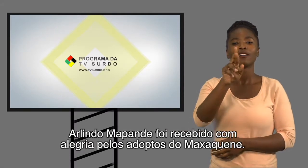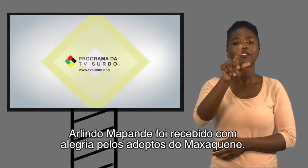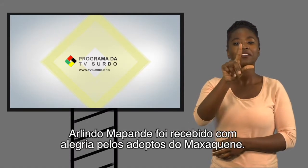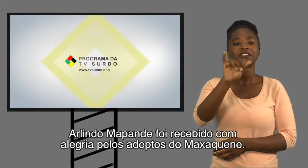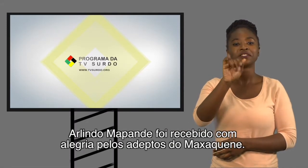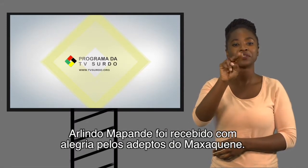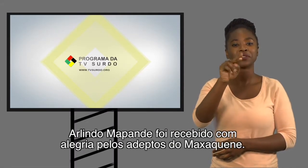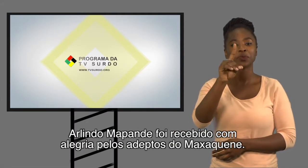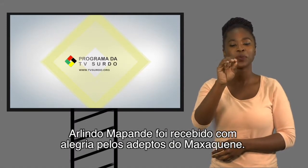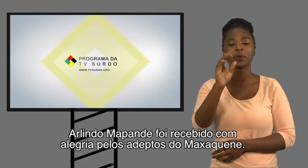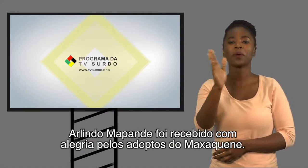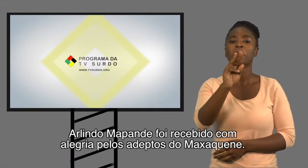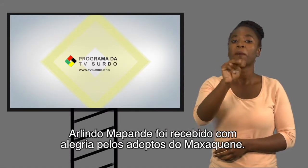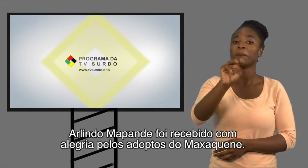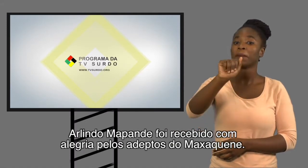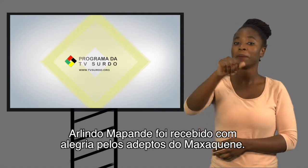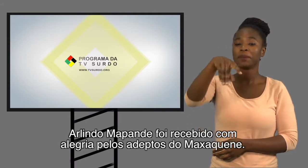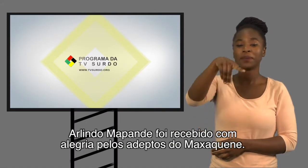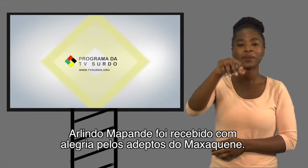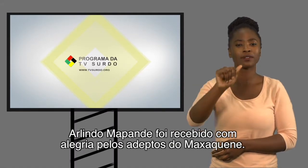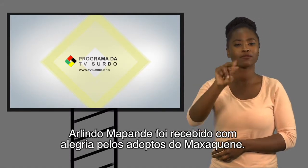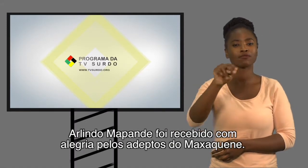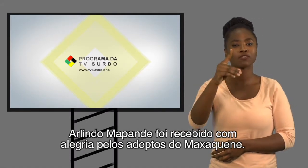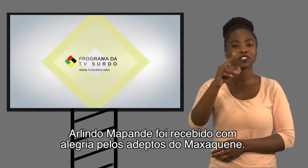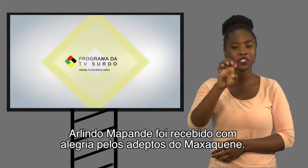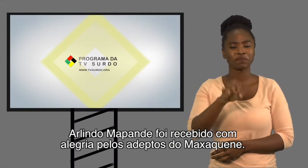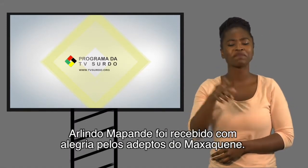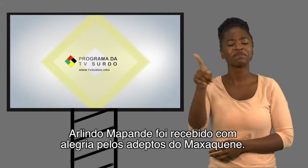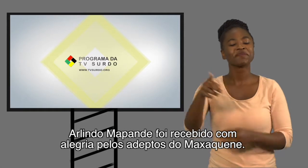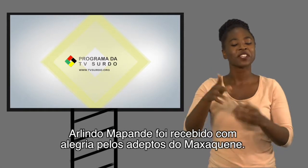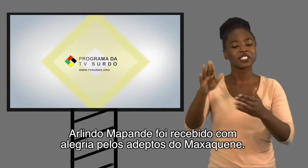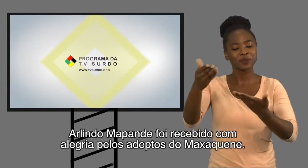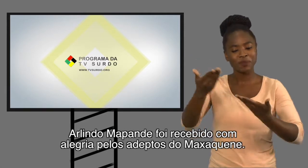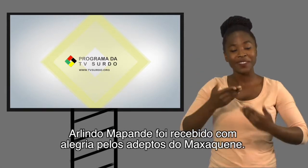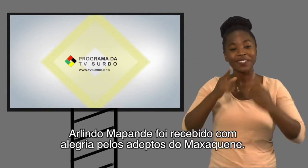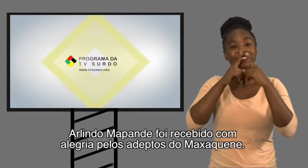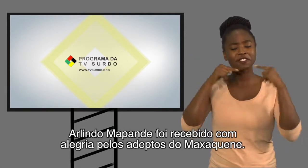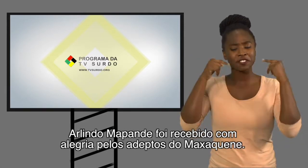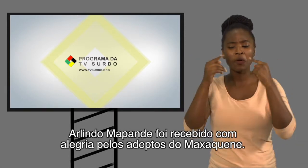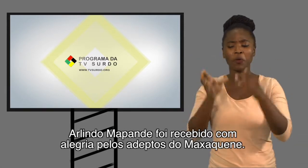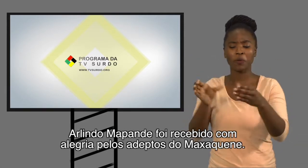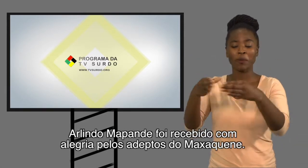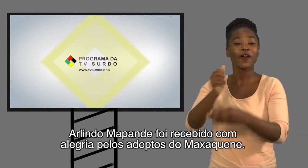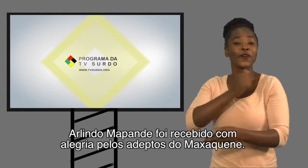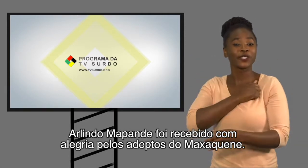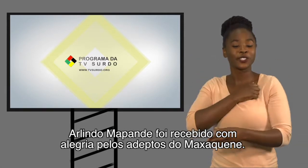desporto, Arlindo Mapande foi recebido com alegria pelos adeptos do Machakene.